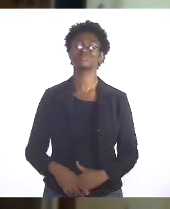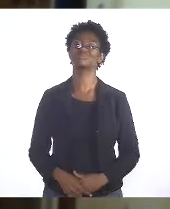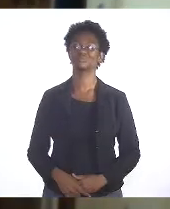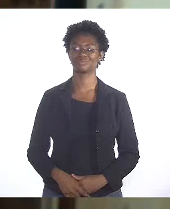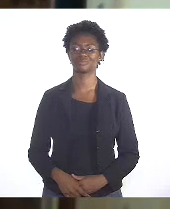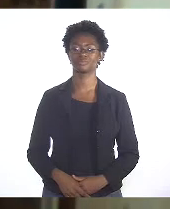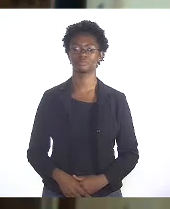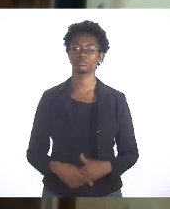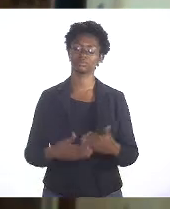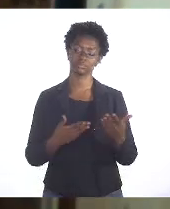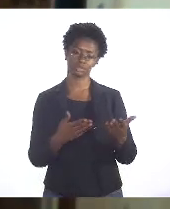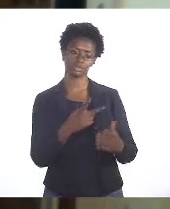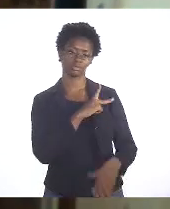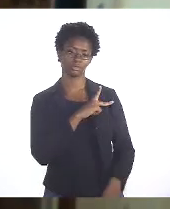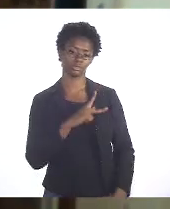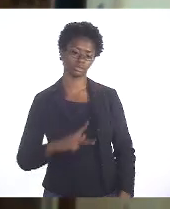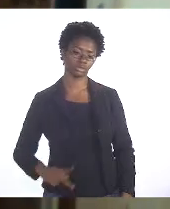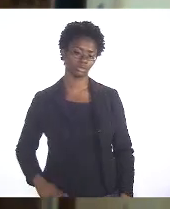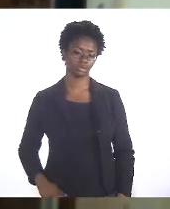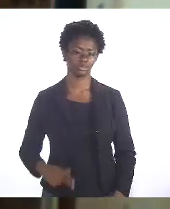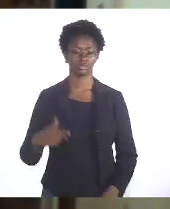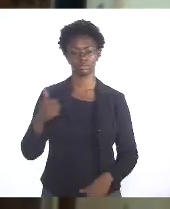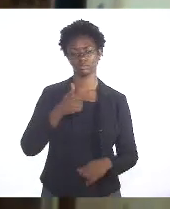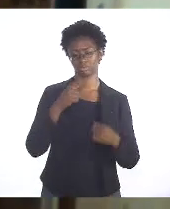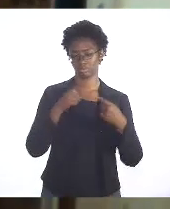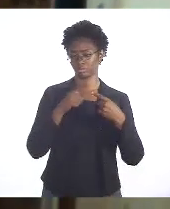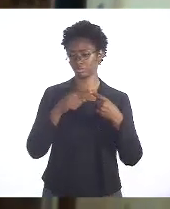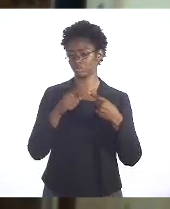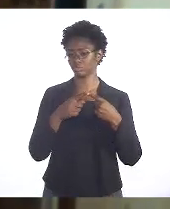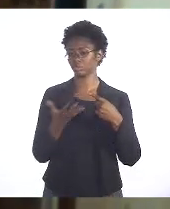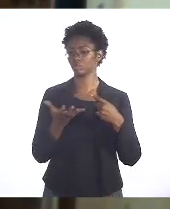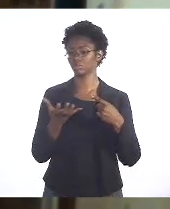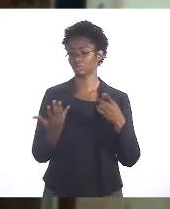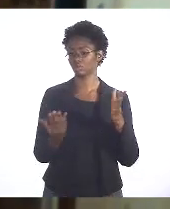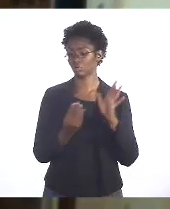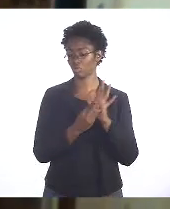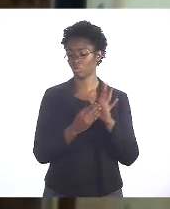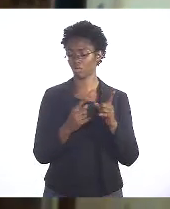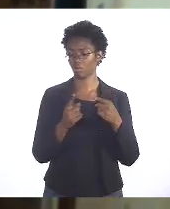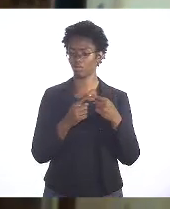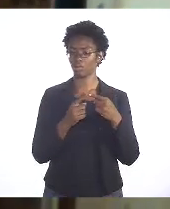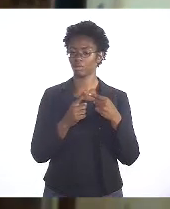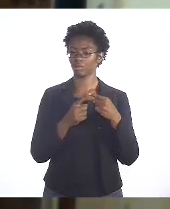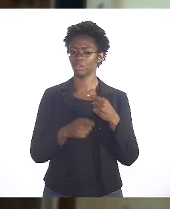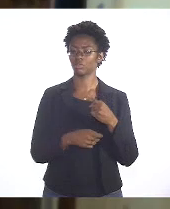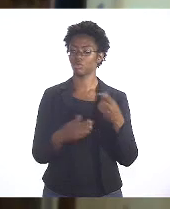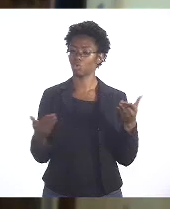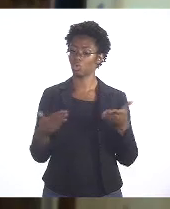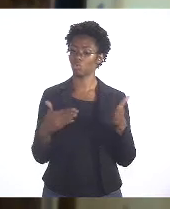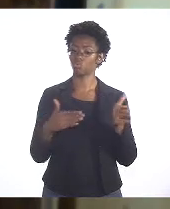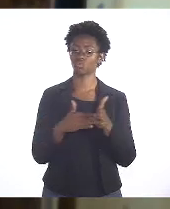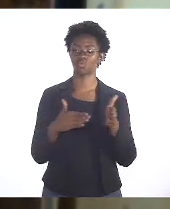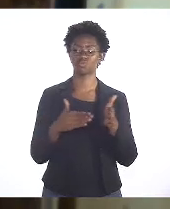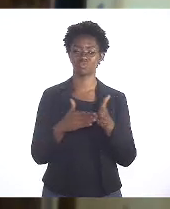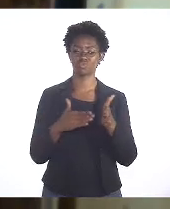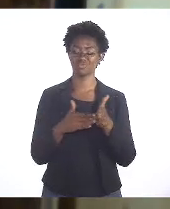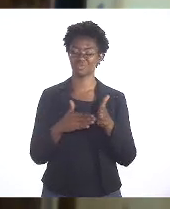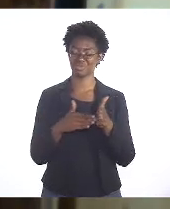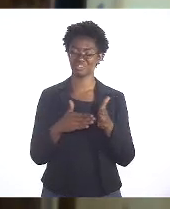Senhora presidente, o primeiro ponto que eu queria tocar é que hoje é a última